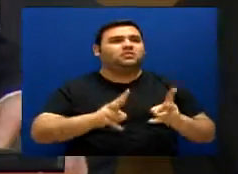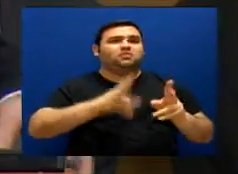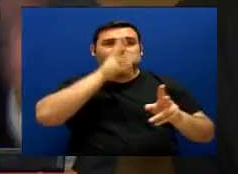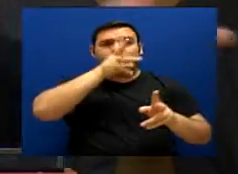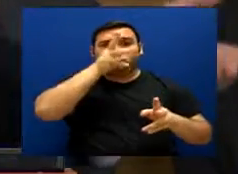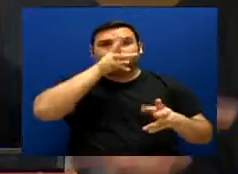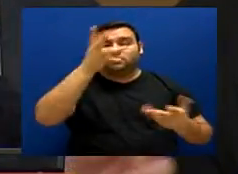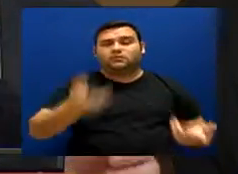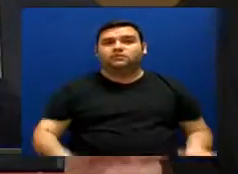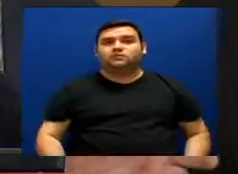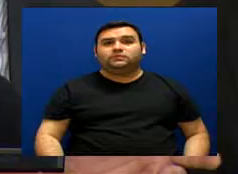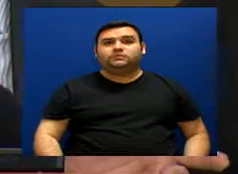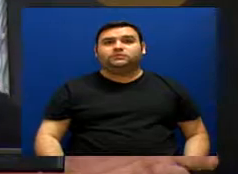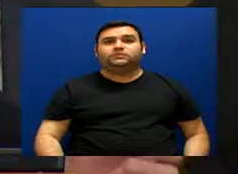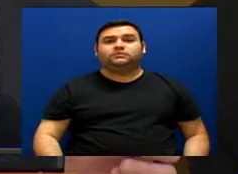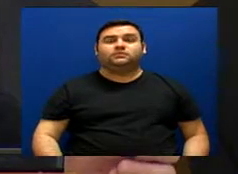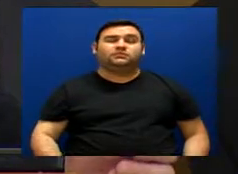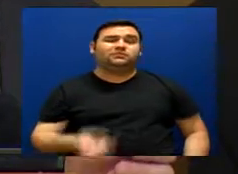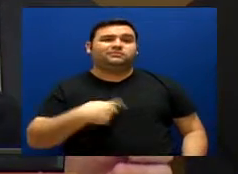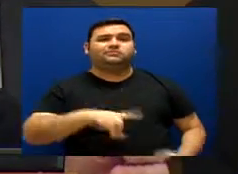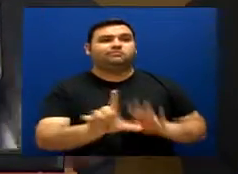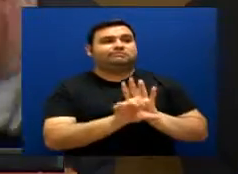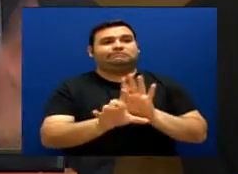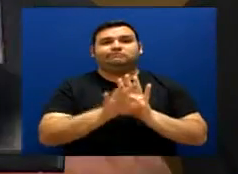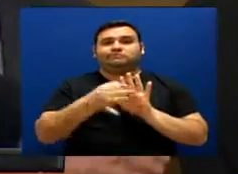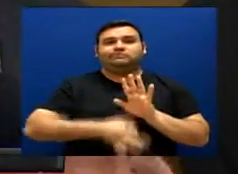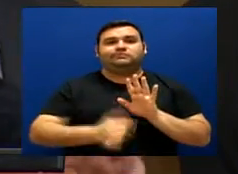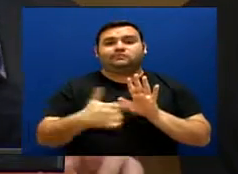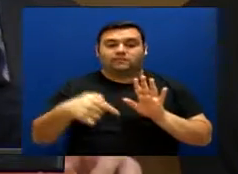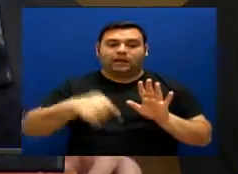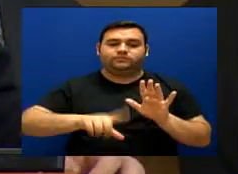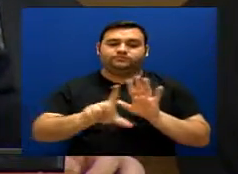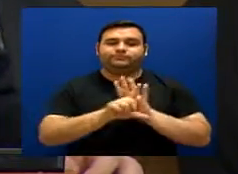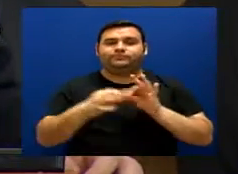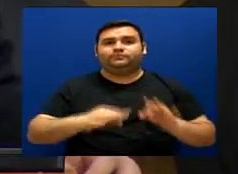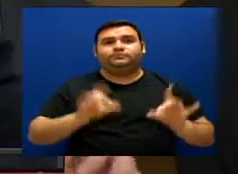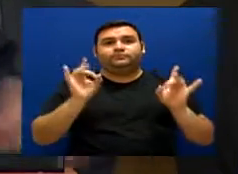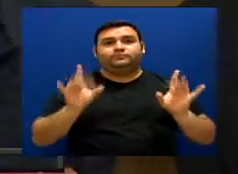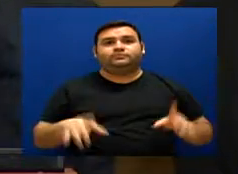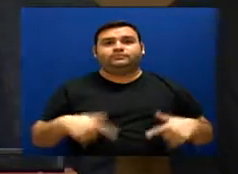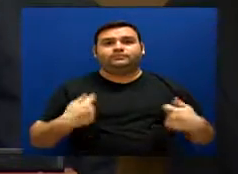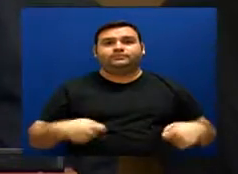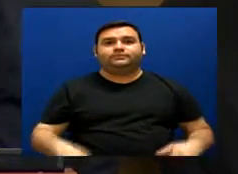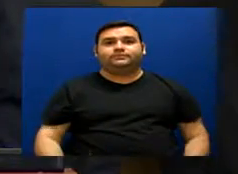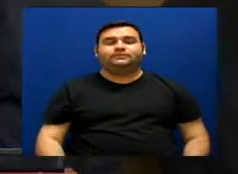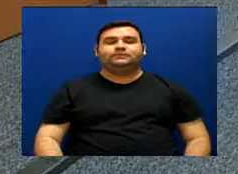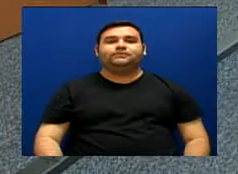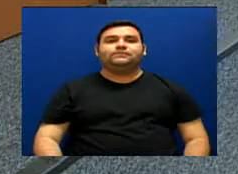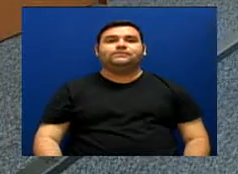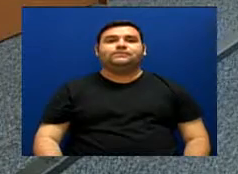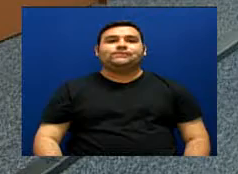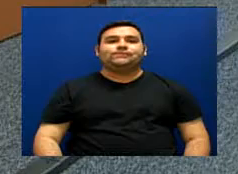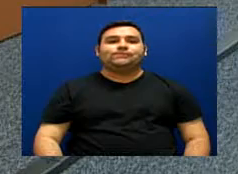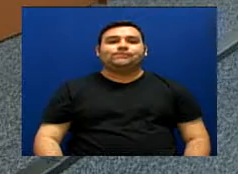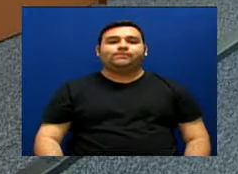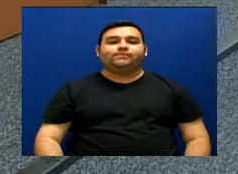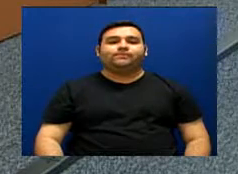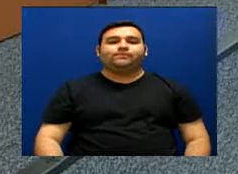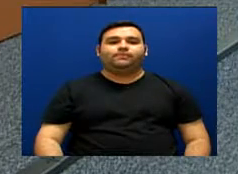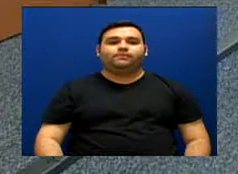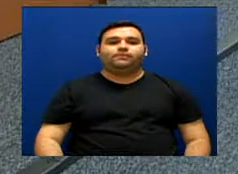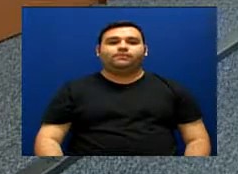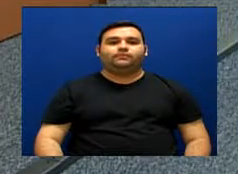jeito que a gente quiser aqui. Aí fica uma terra sem leis, né? Aqui tem lei, eu tenho que fazer cumprir o regimento. Verdade.